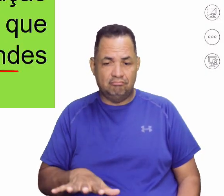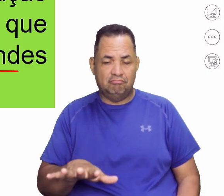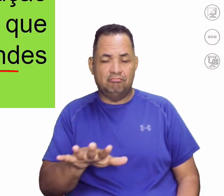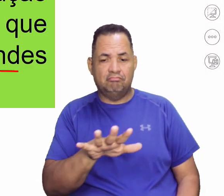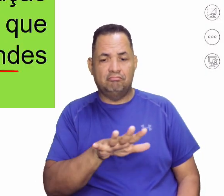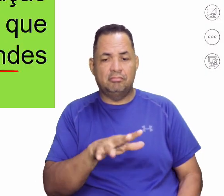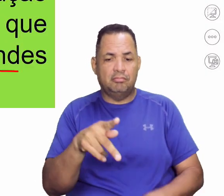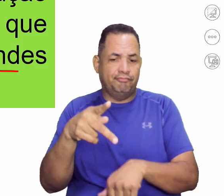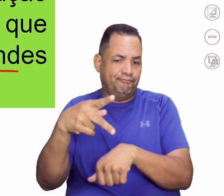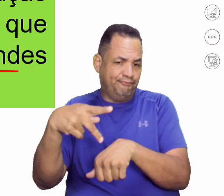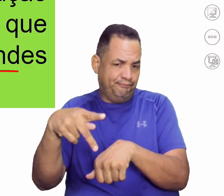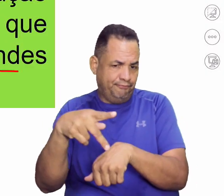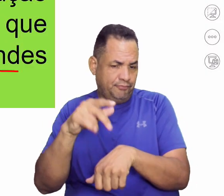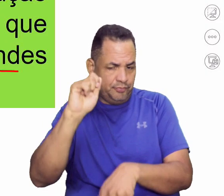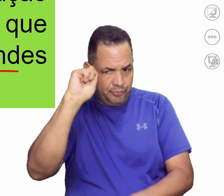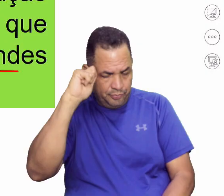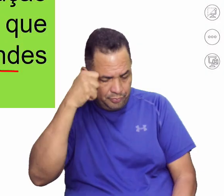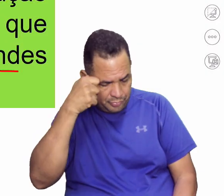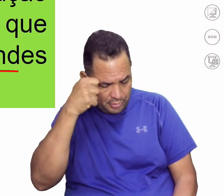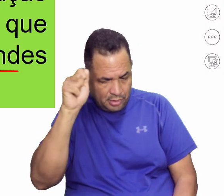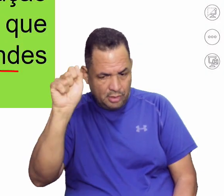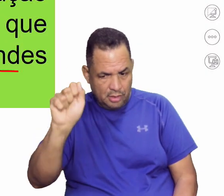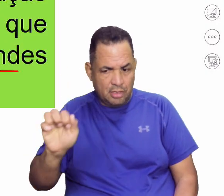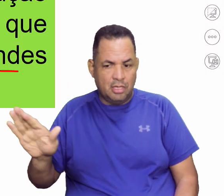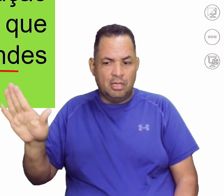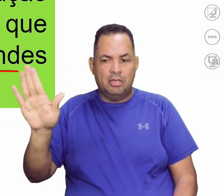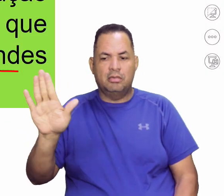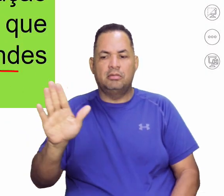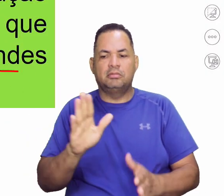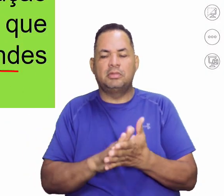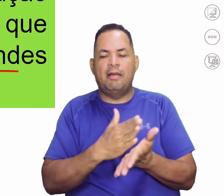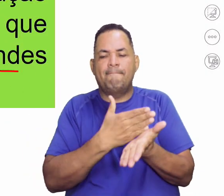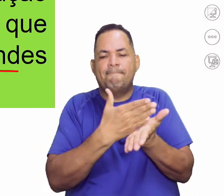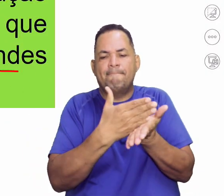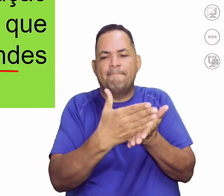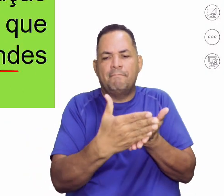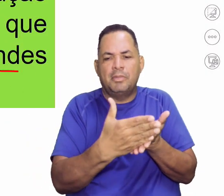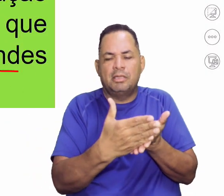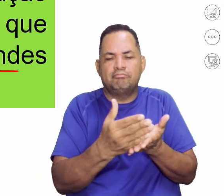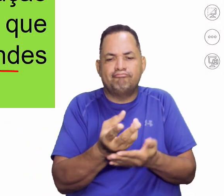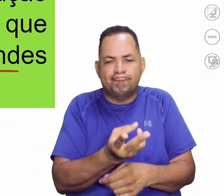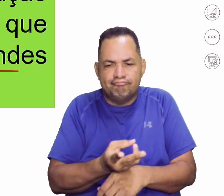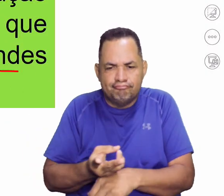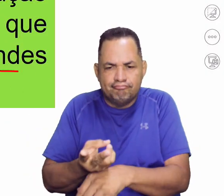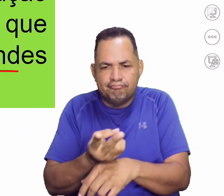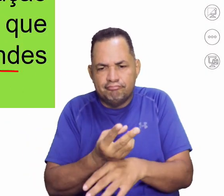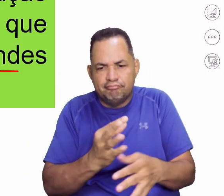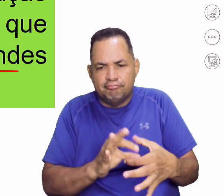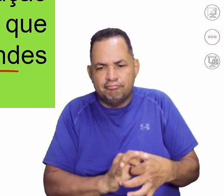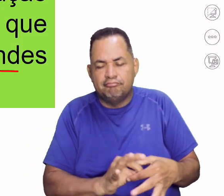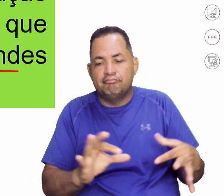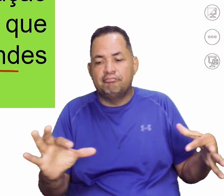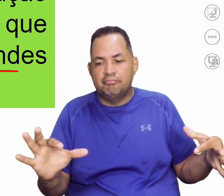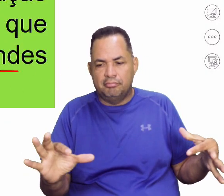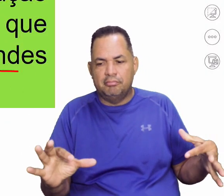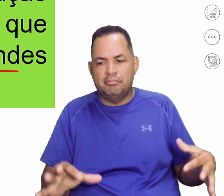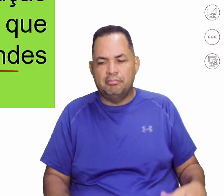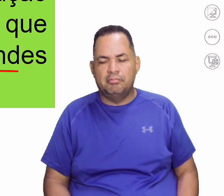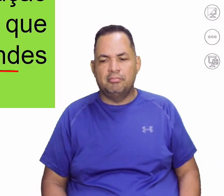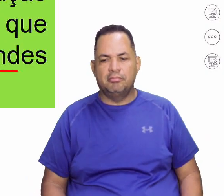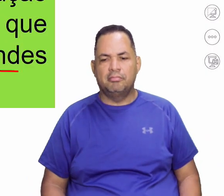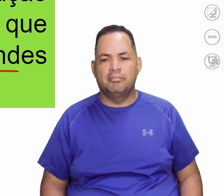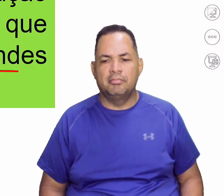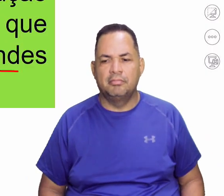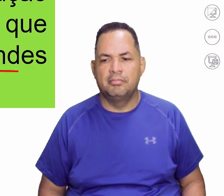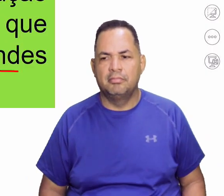que países africanos e asiáticos vão começar a buscar essa independência. Mas se eu